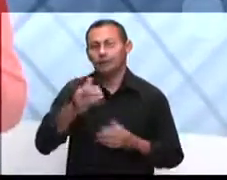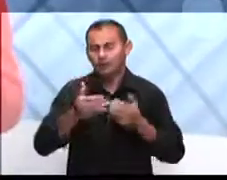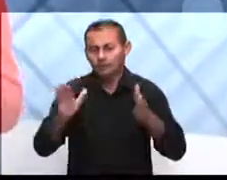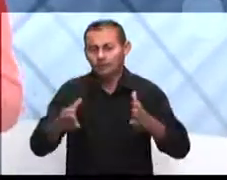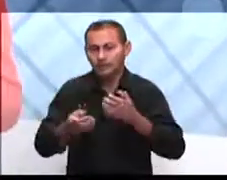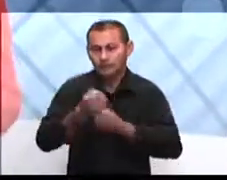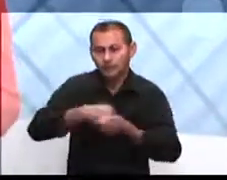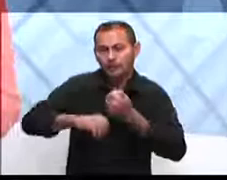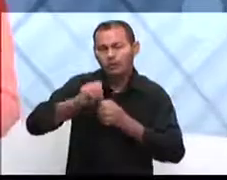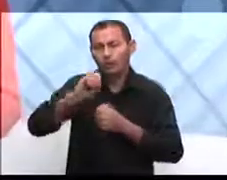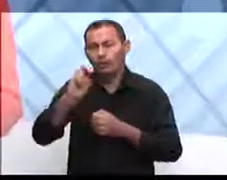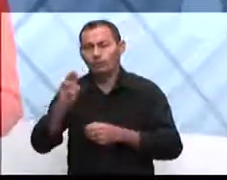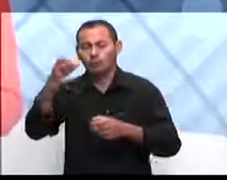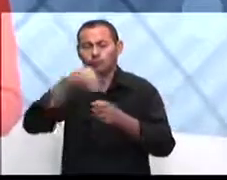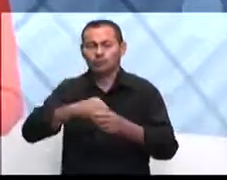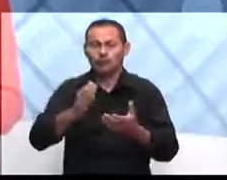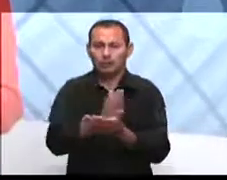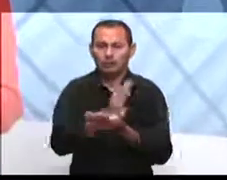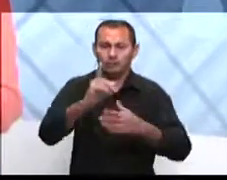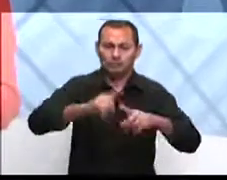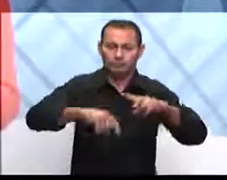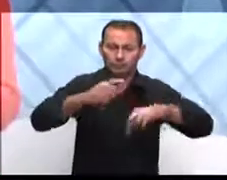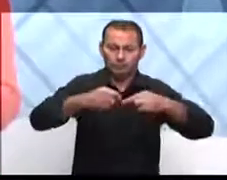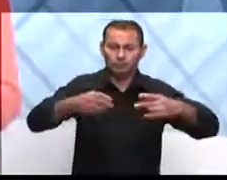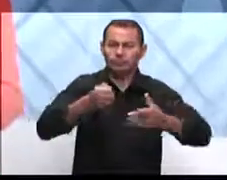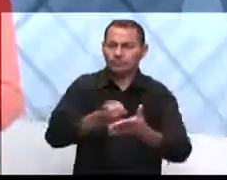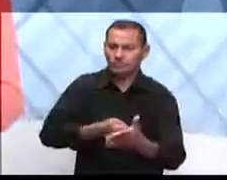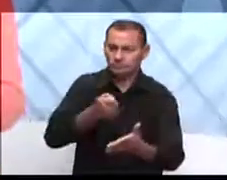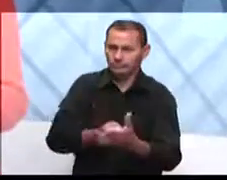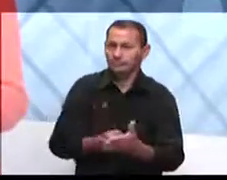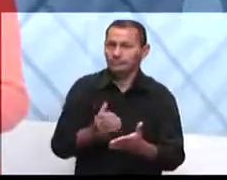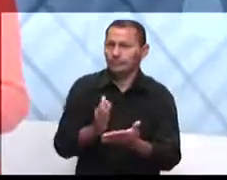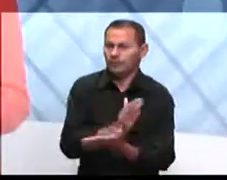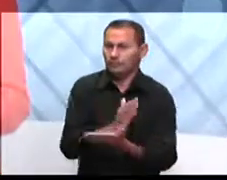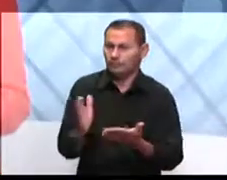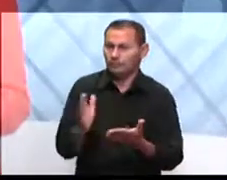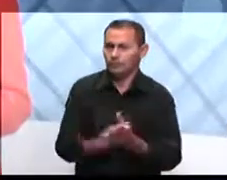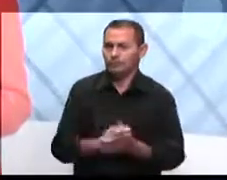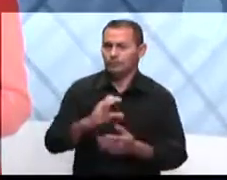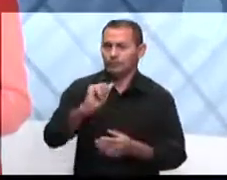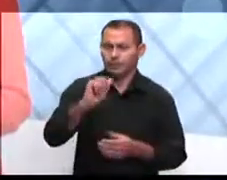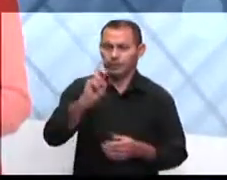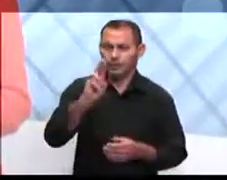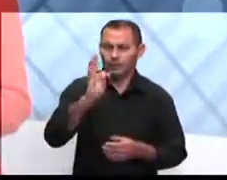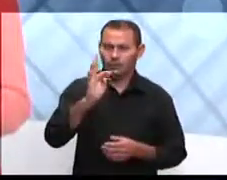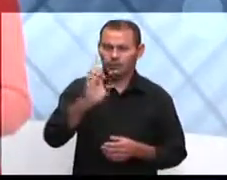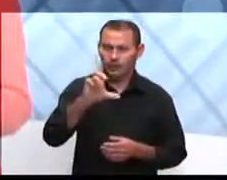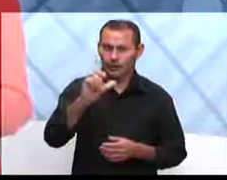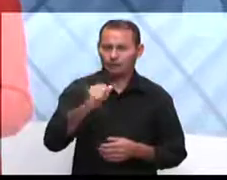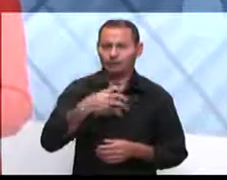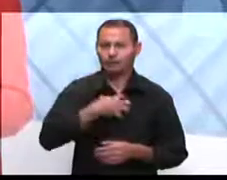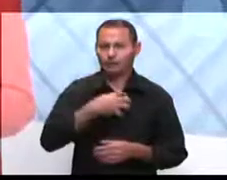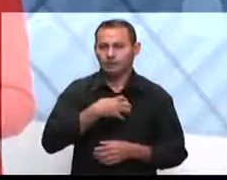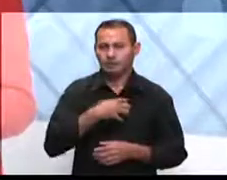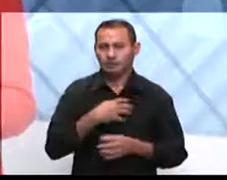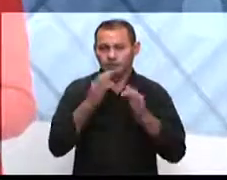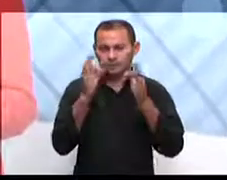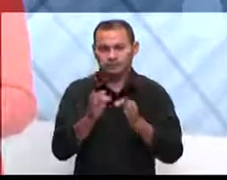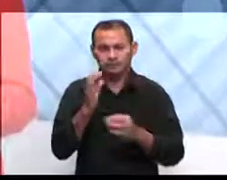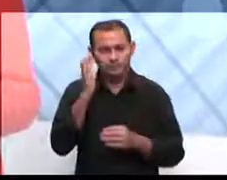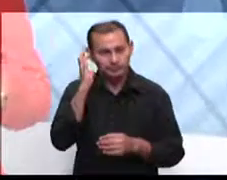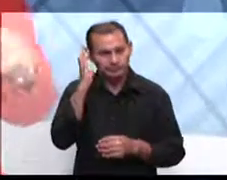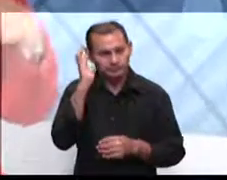negócio ou lançar algum produto, exige aí uma certa cautela nesse sentido, tá?